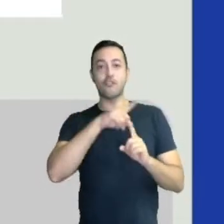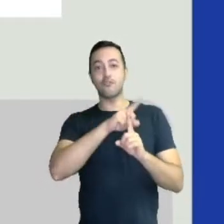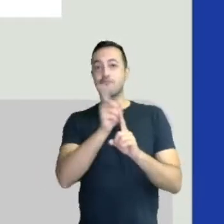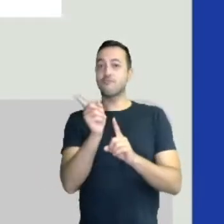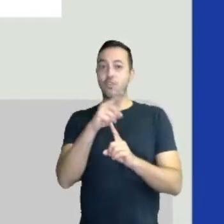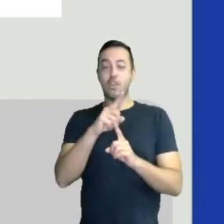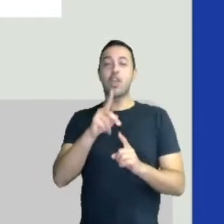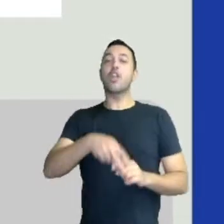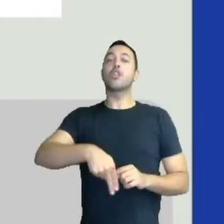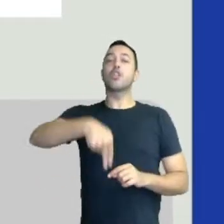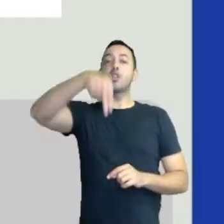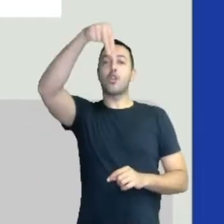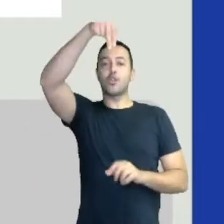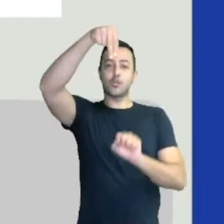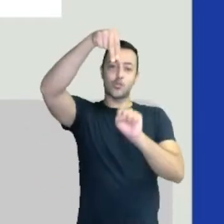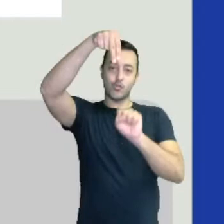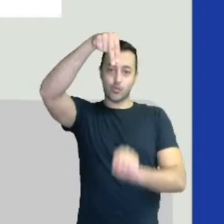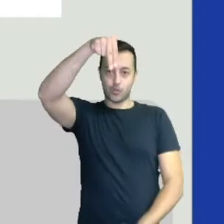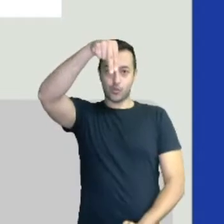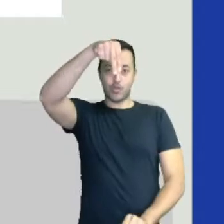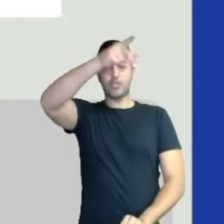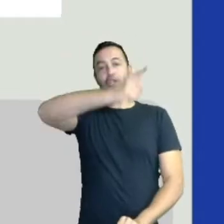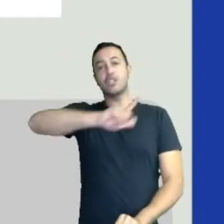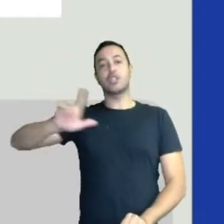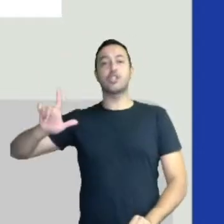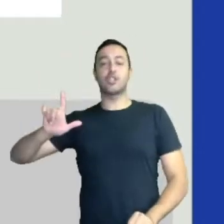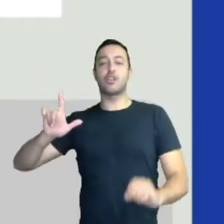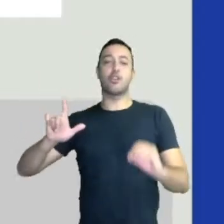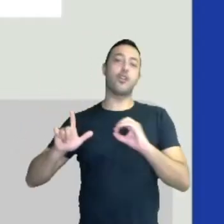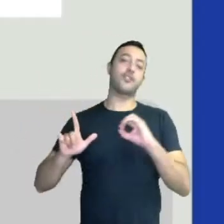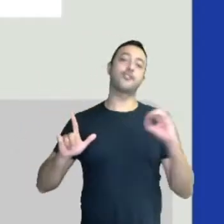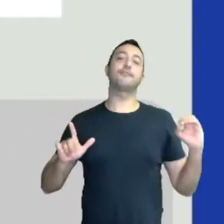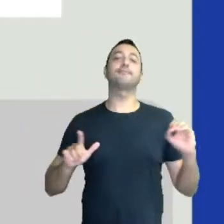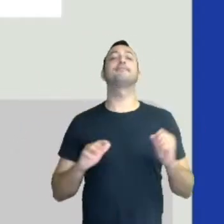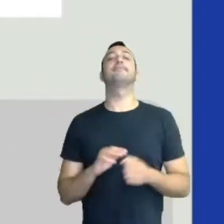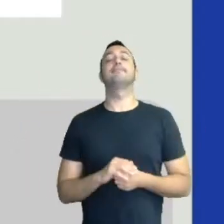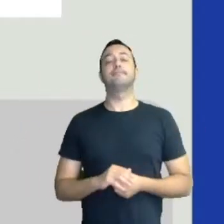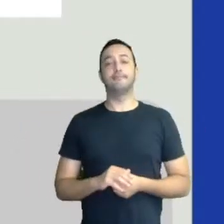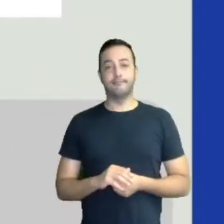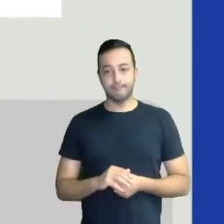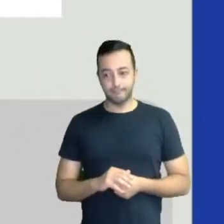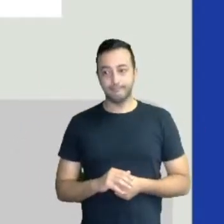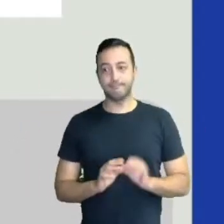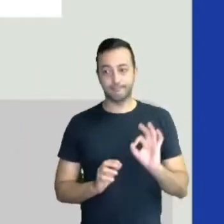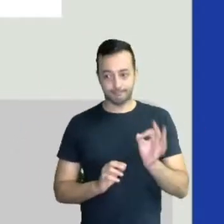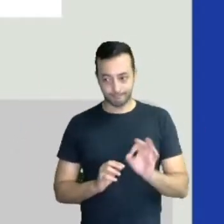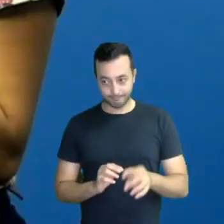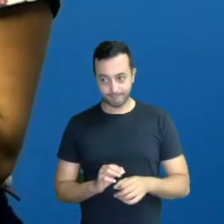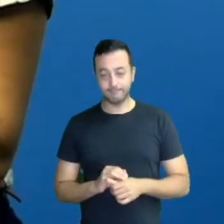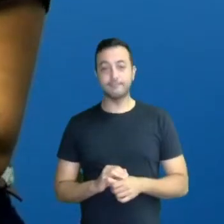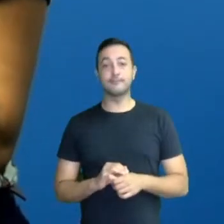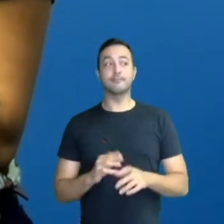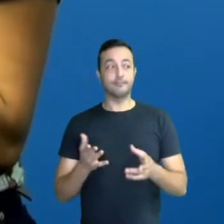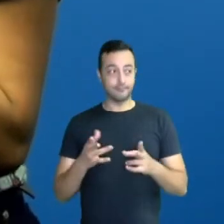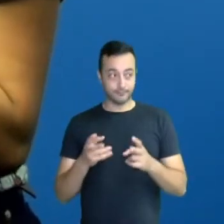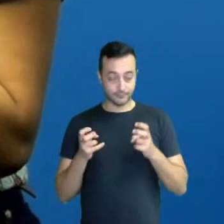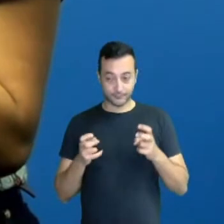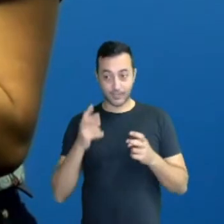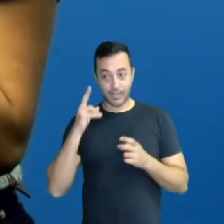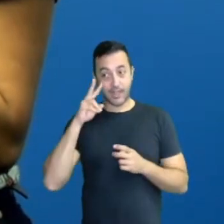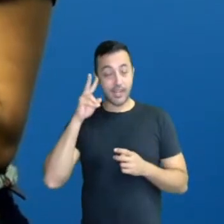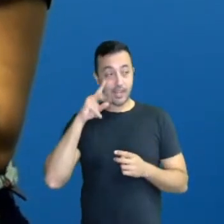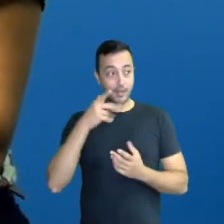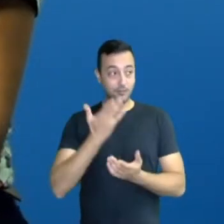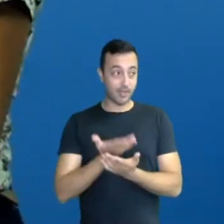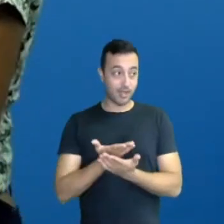indica norte, sul, o leste e o oeste. Certo? Captou? Lembrou